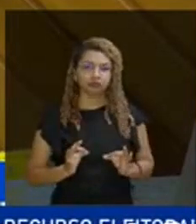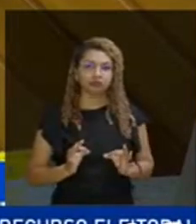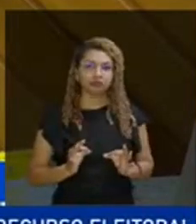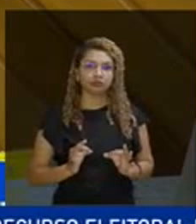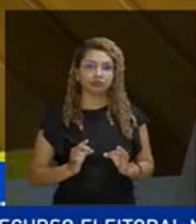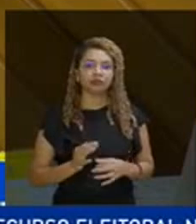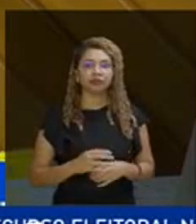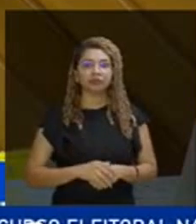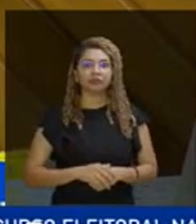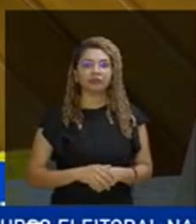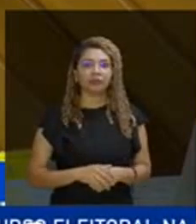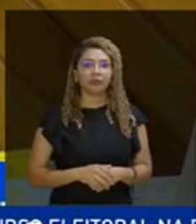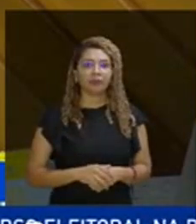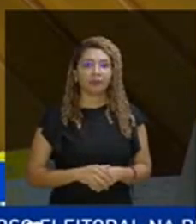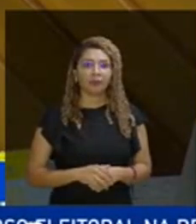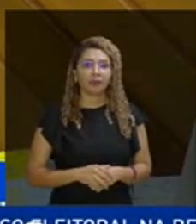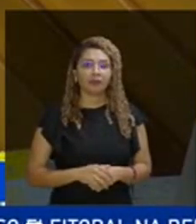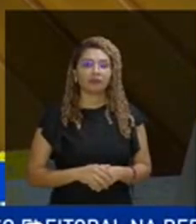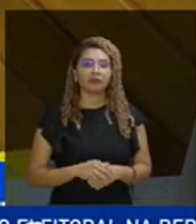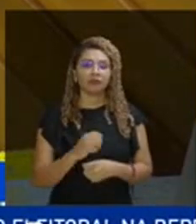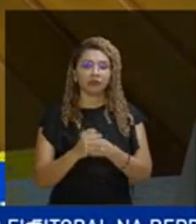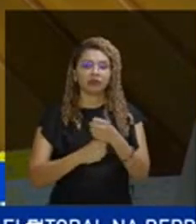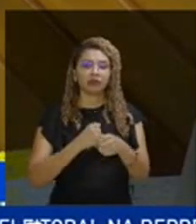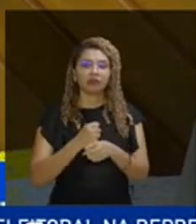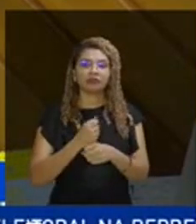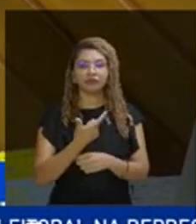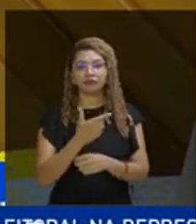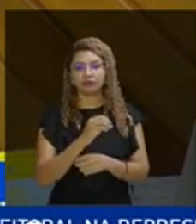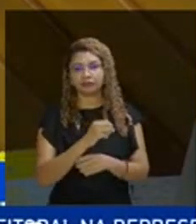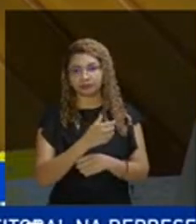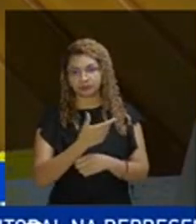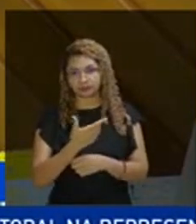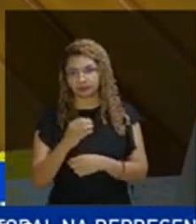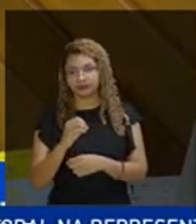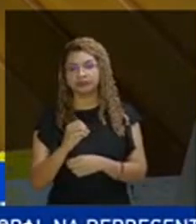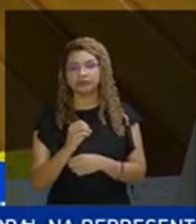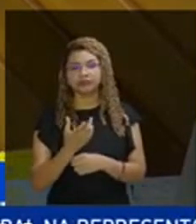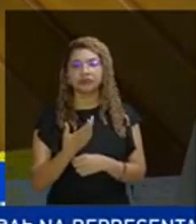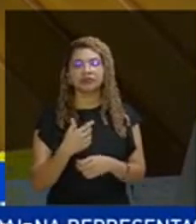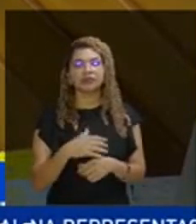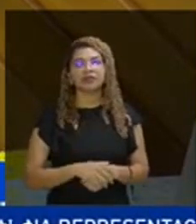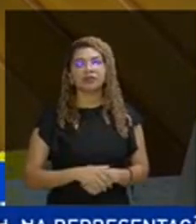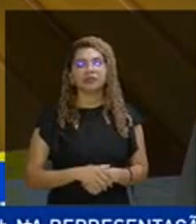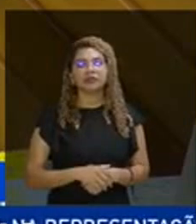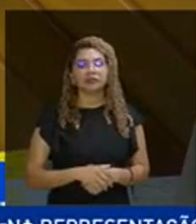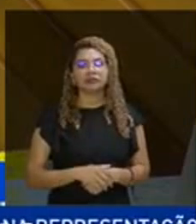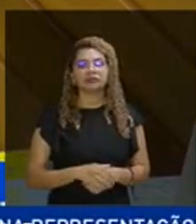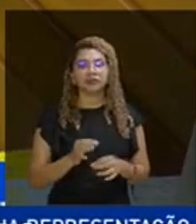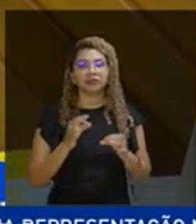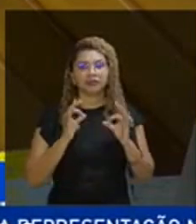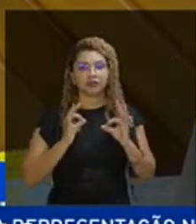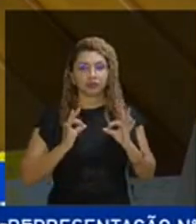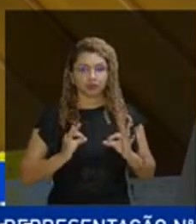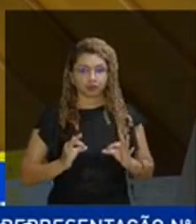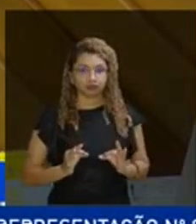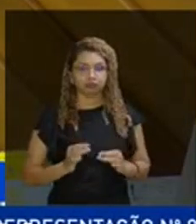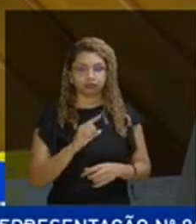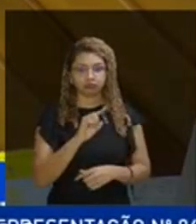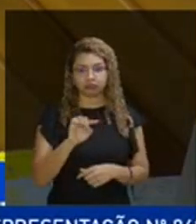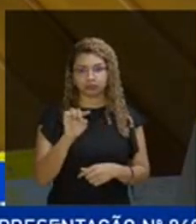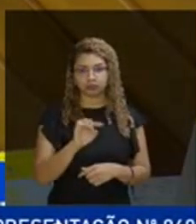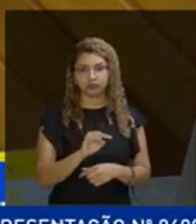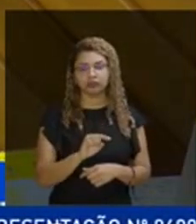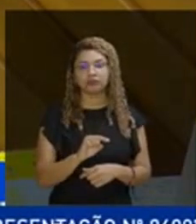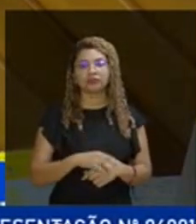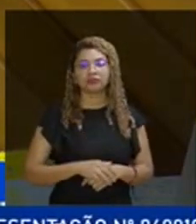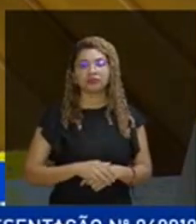à colação. Eleições 2020, agravo, recurso especial, representação, prefeito, conduta vedada, artigo 73, inciso 1 da Lei